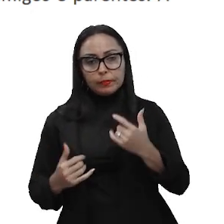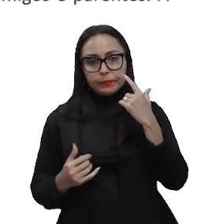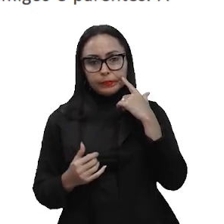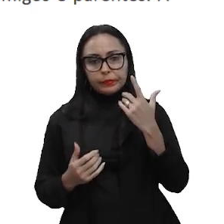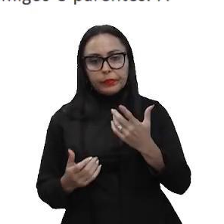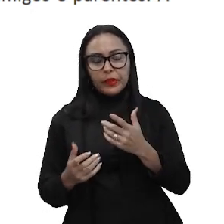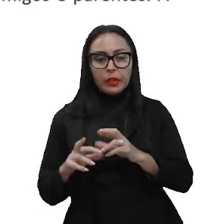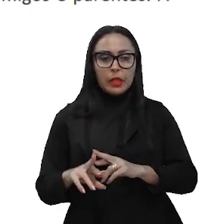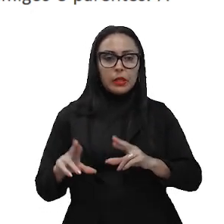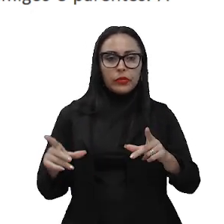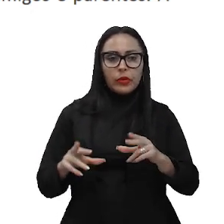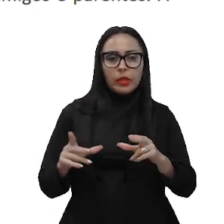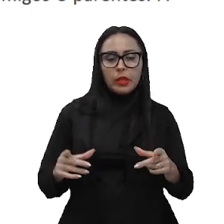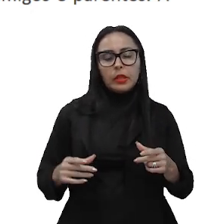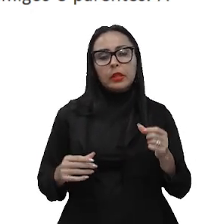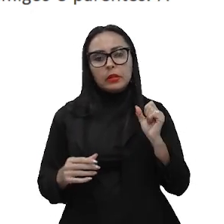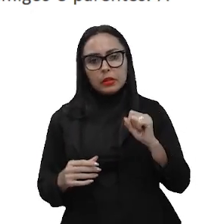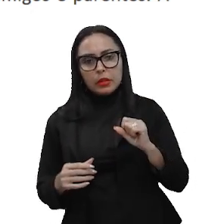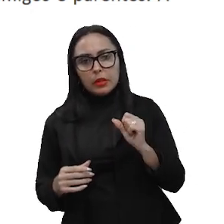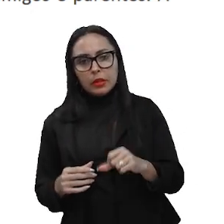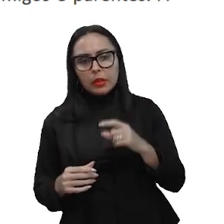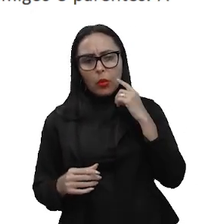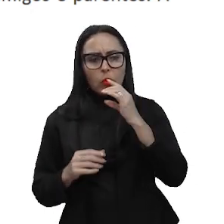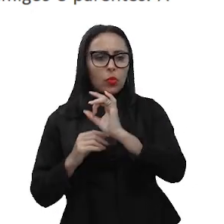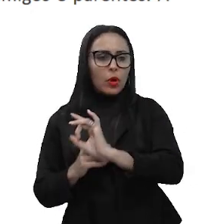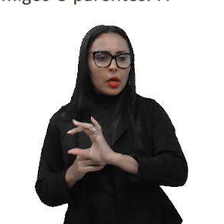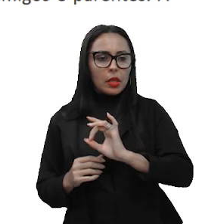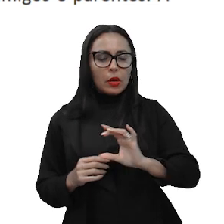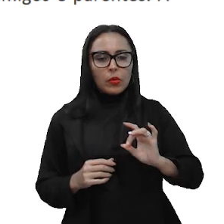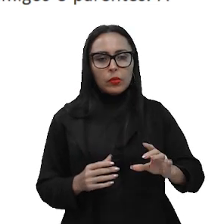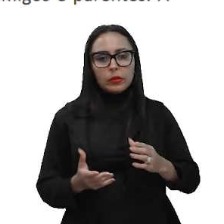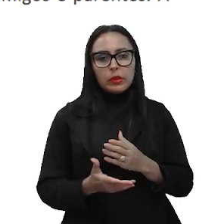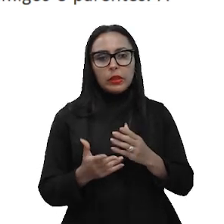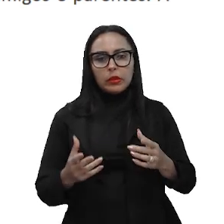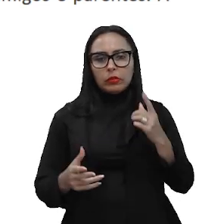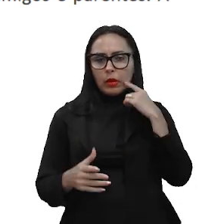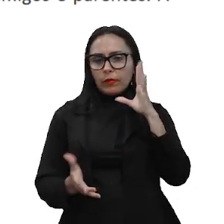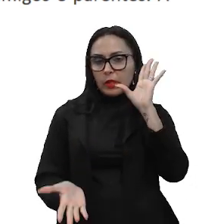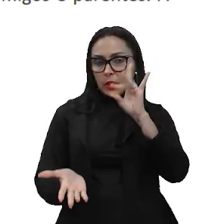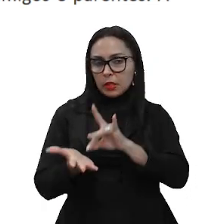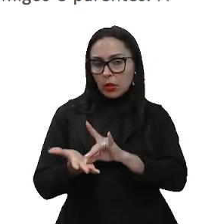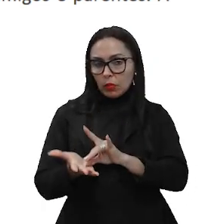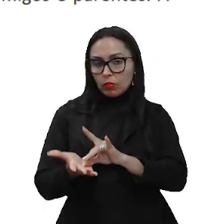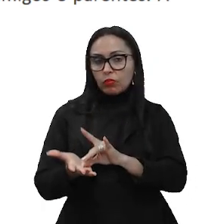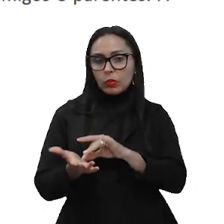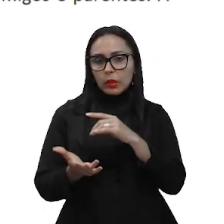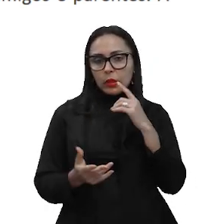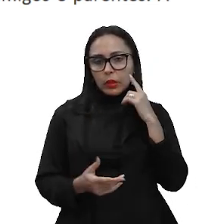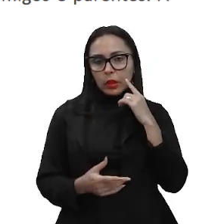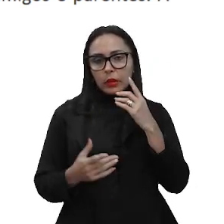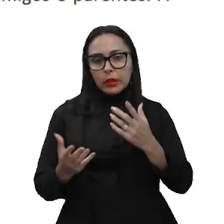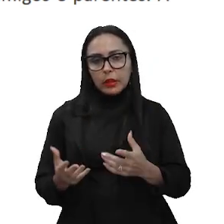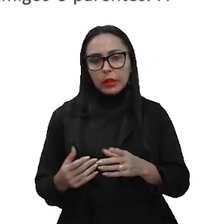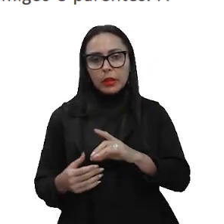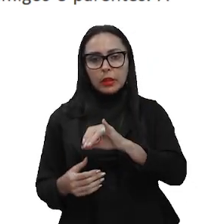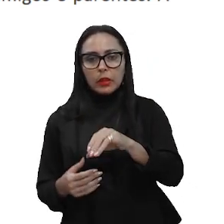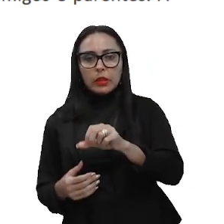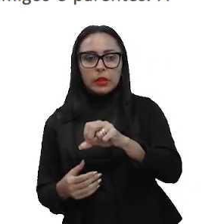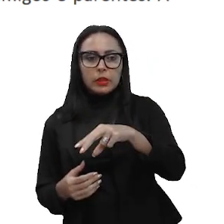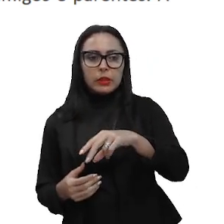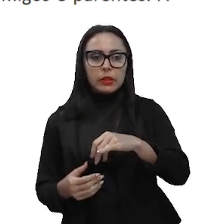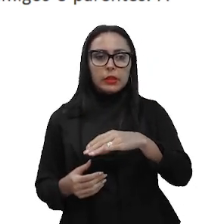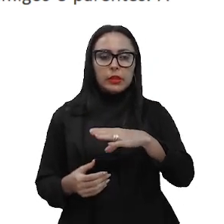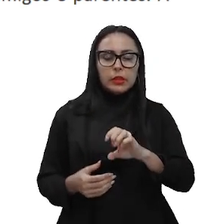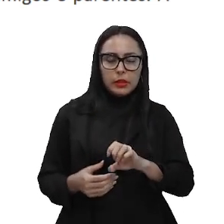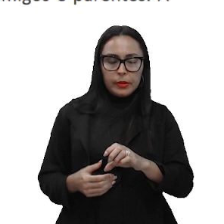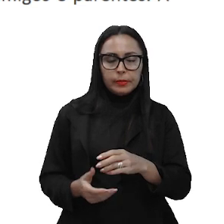apontam diferença entre jogo, brincadeira e brinquedo, tendo cada um deles uma definição específica. Conforme a autora Janice Bertoldo, que